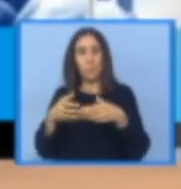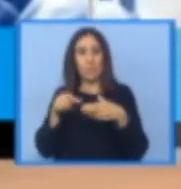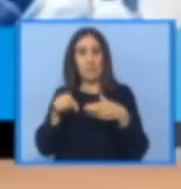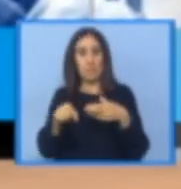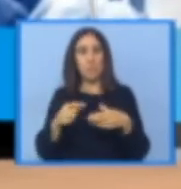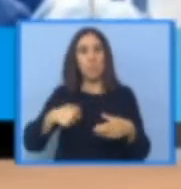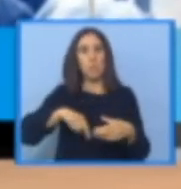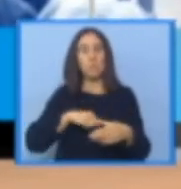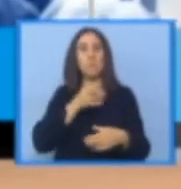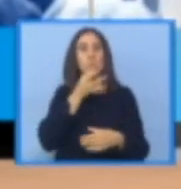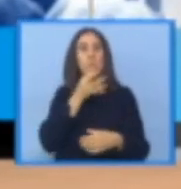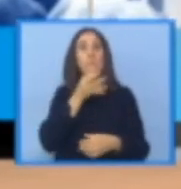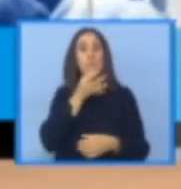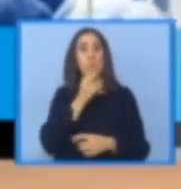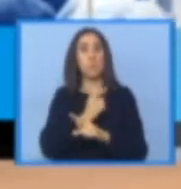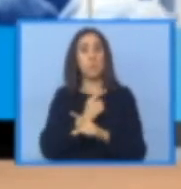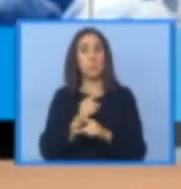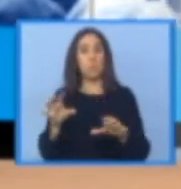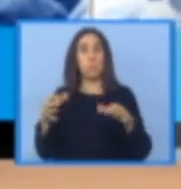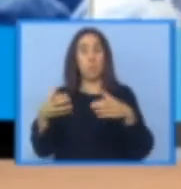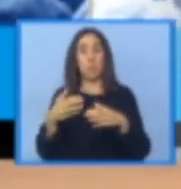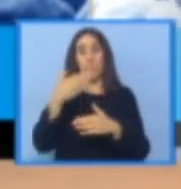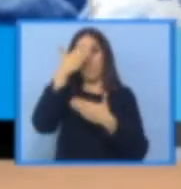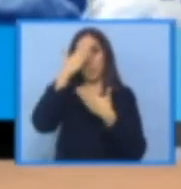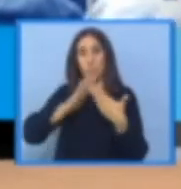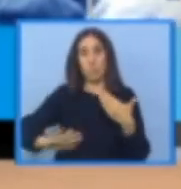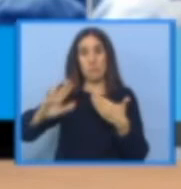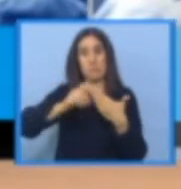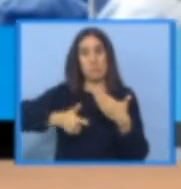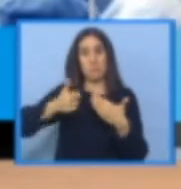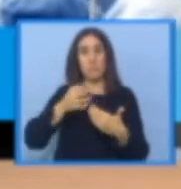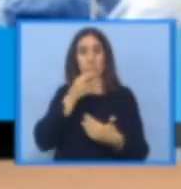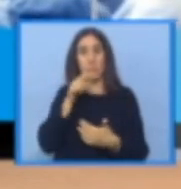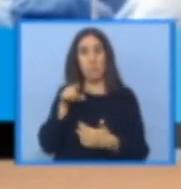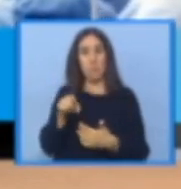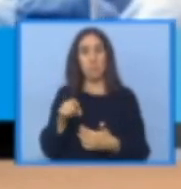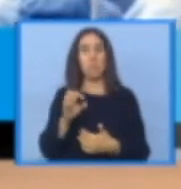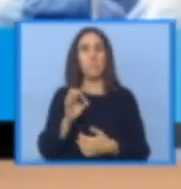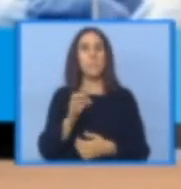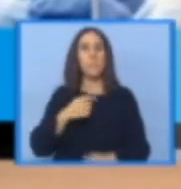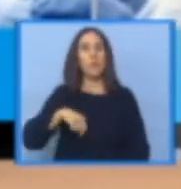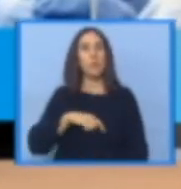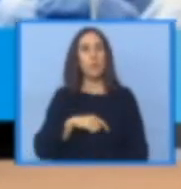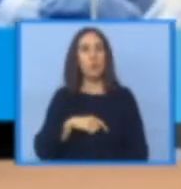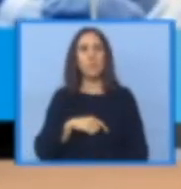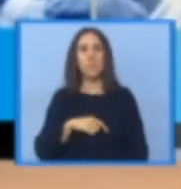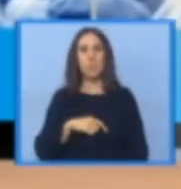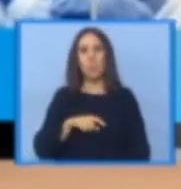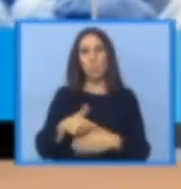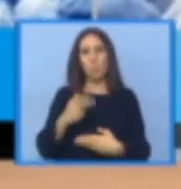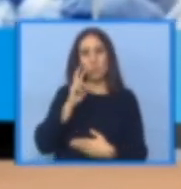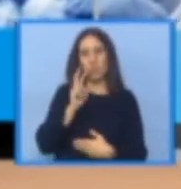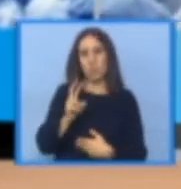E nós estamos a falar, quando nós falamos da comunidade do Médio Oriente, em concreto desta que estamos a falar, nós podemos estar a assistir hoje